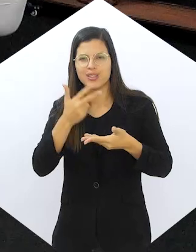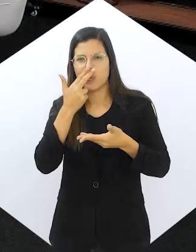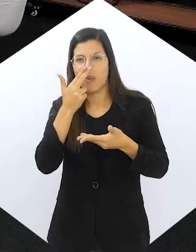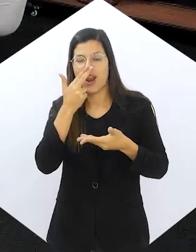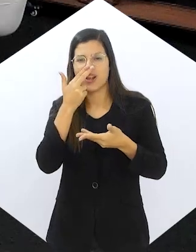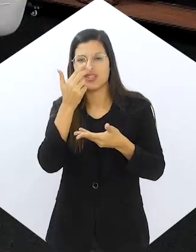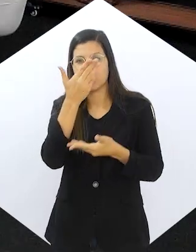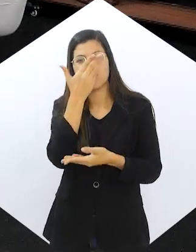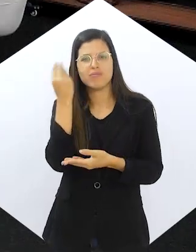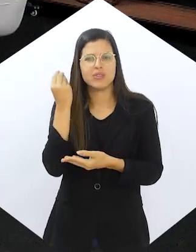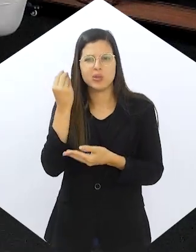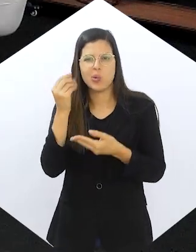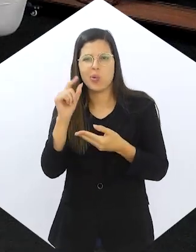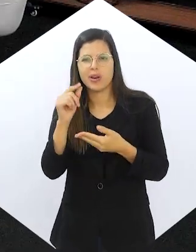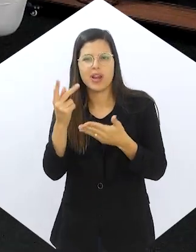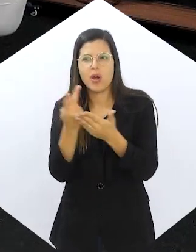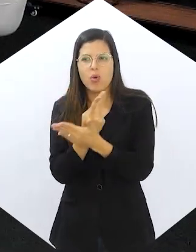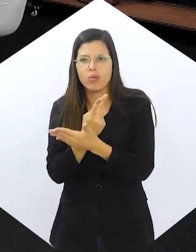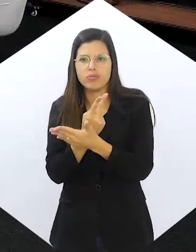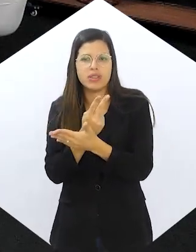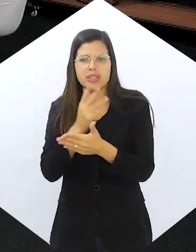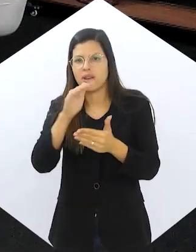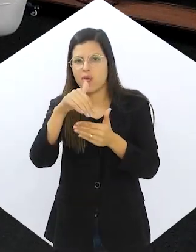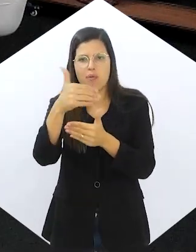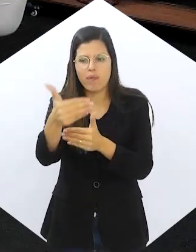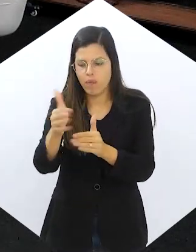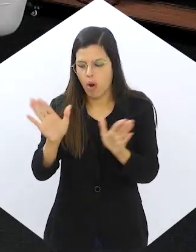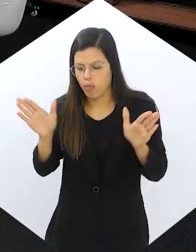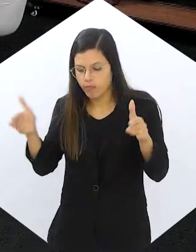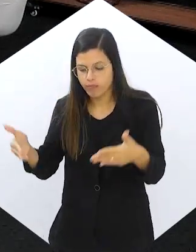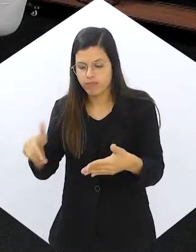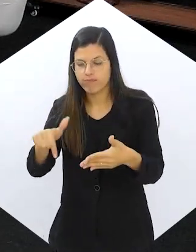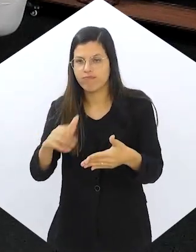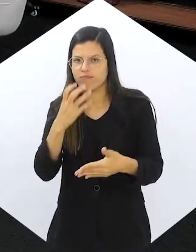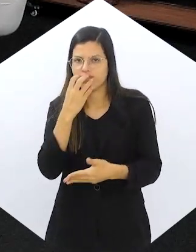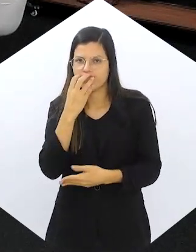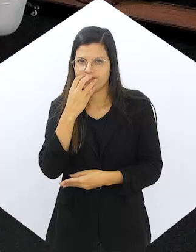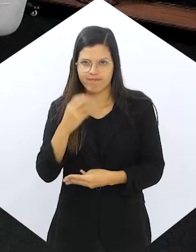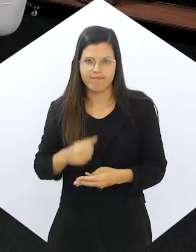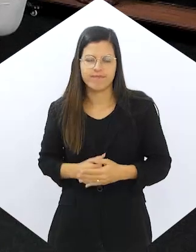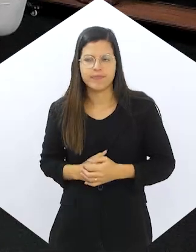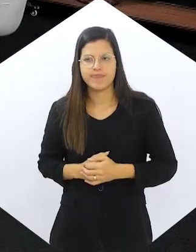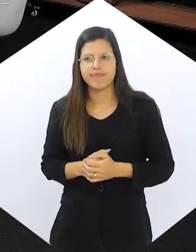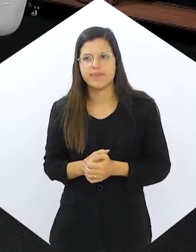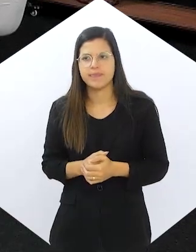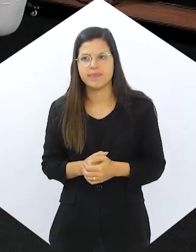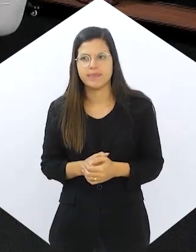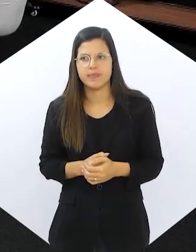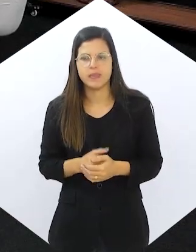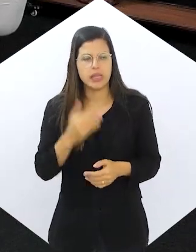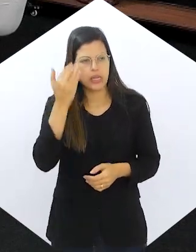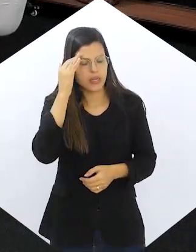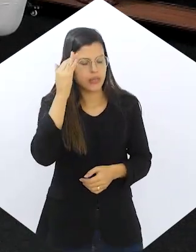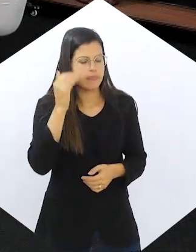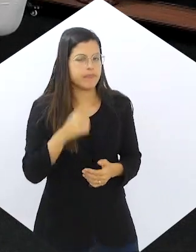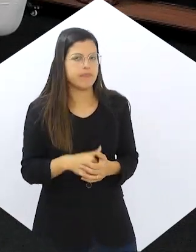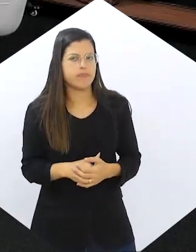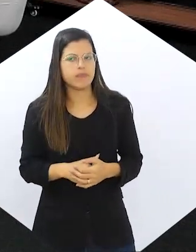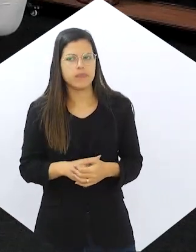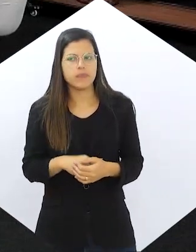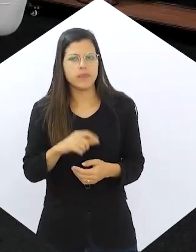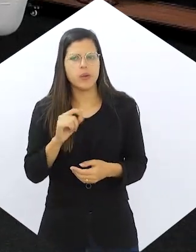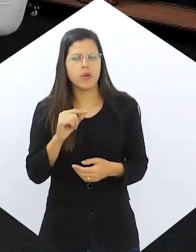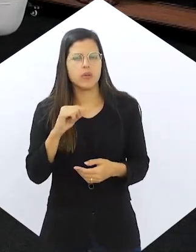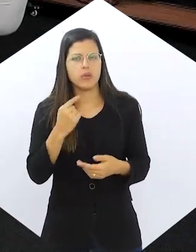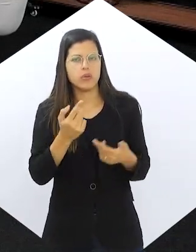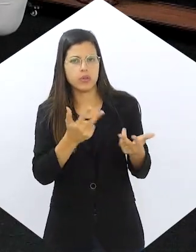que esqueço o que está acontecendo no ambiente que está me causando um desconforto. Entendi. Agora, o